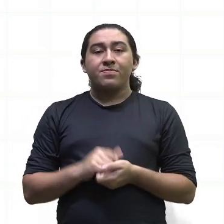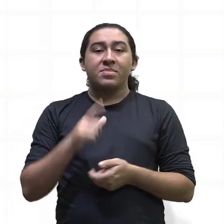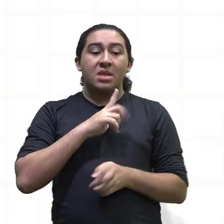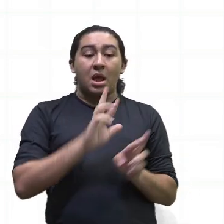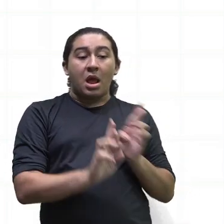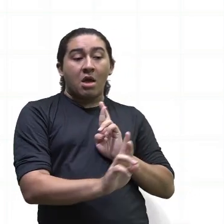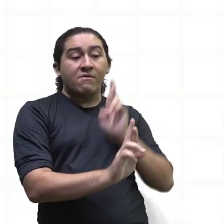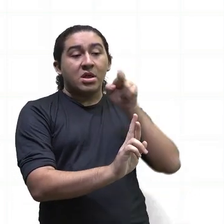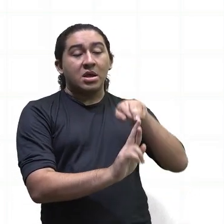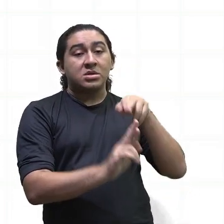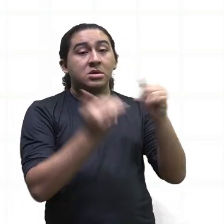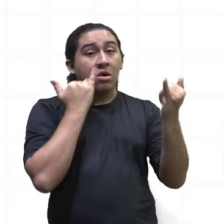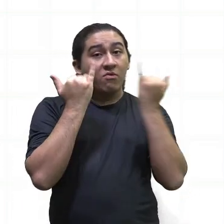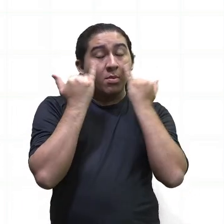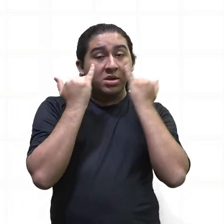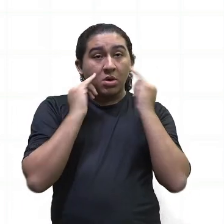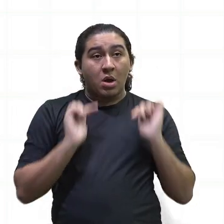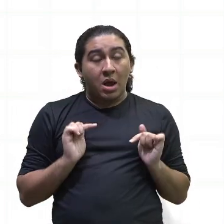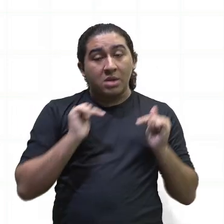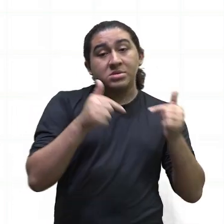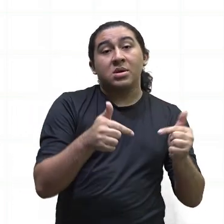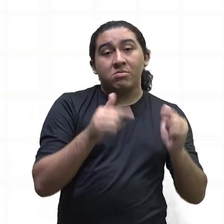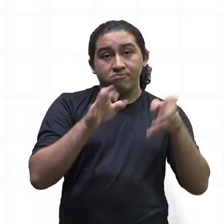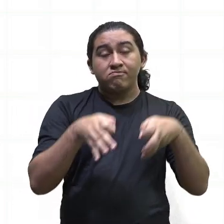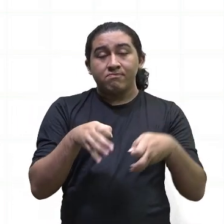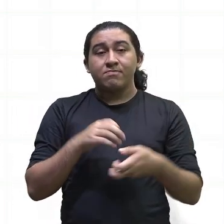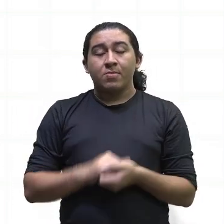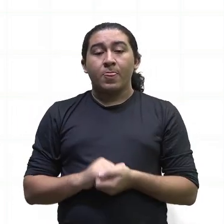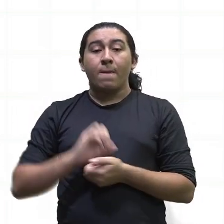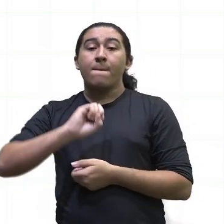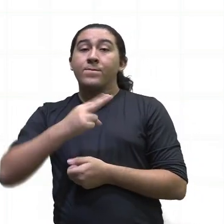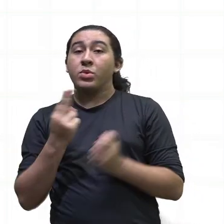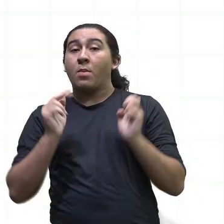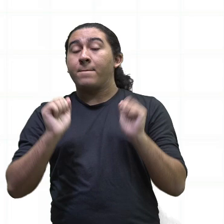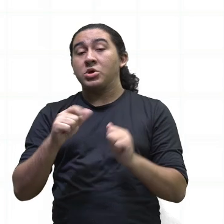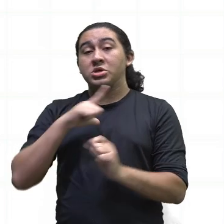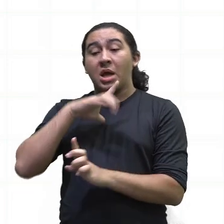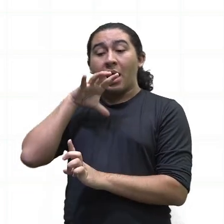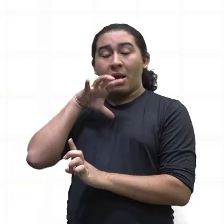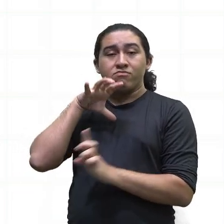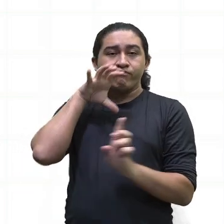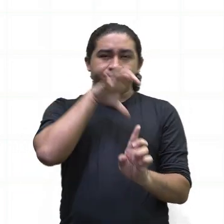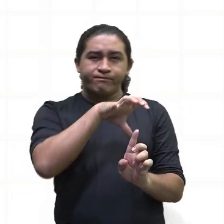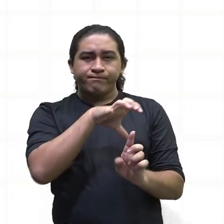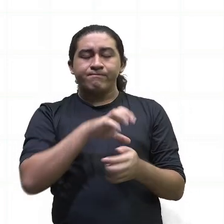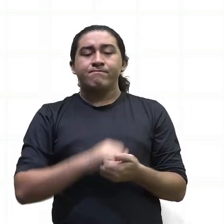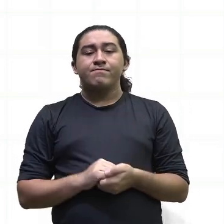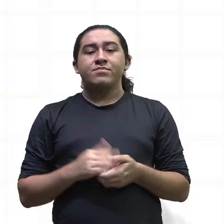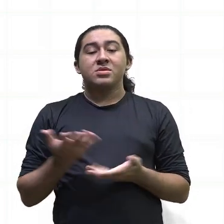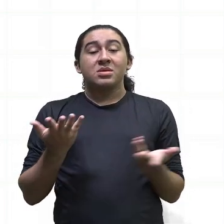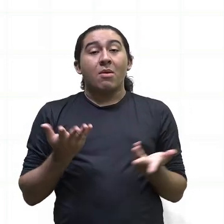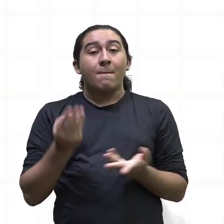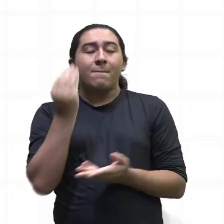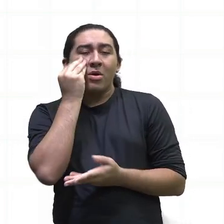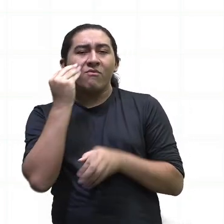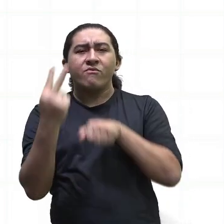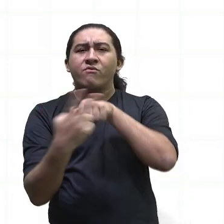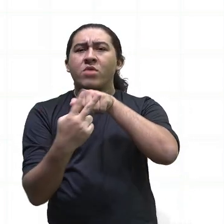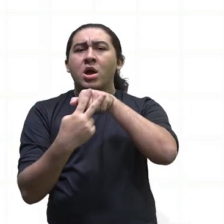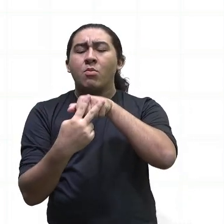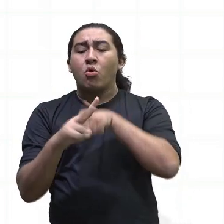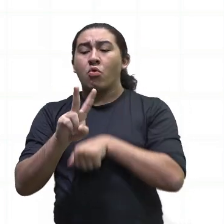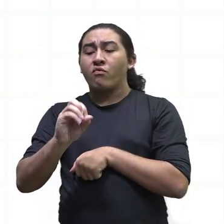O sujeito é aquele que pratica a ação do verbo ou também pode sofrer. Então, vamos fazer a pergunta para o verbo.